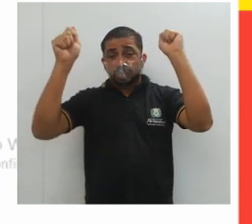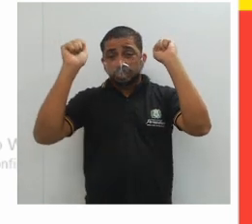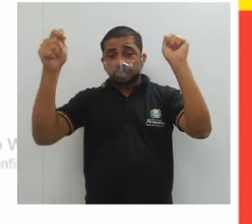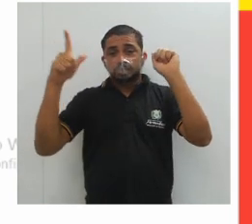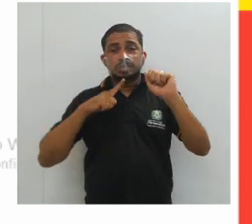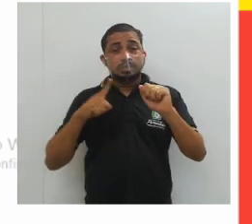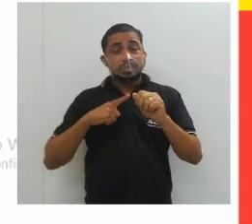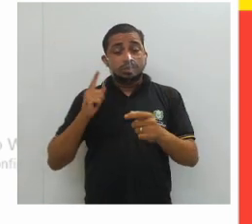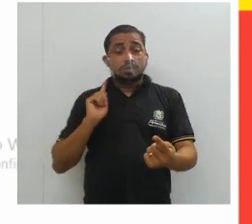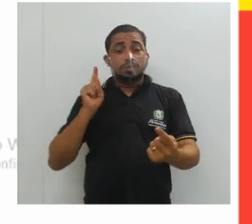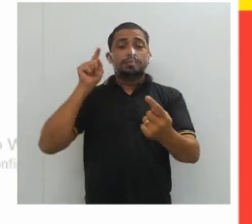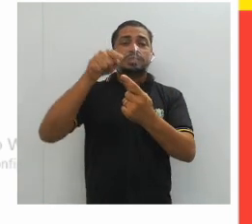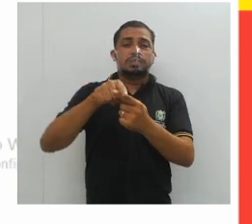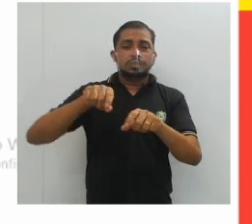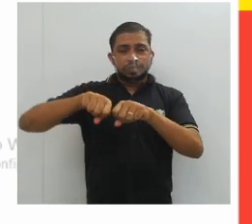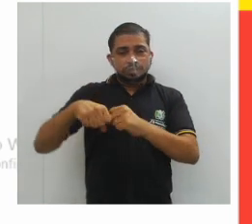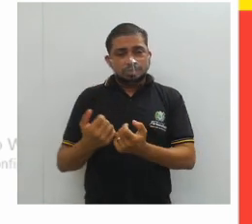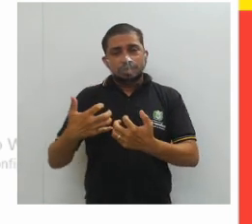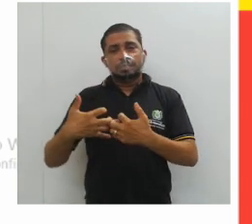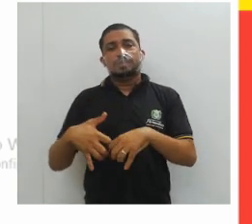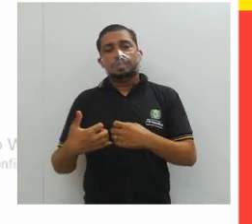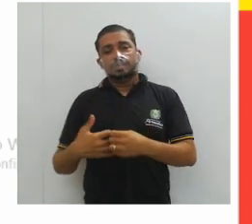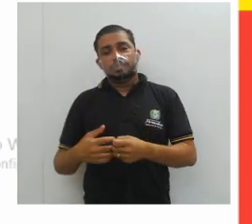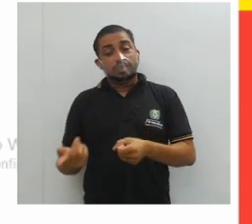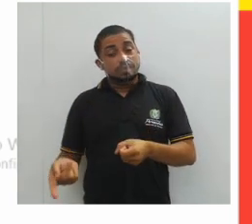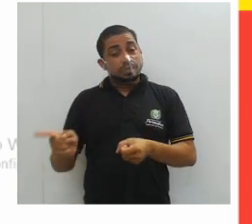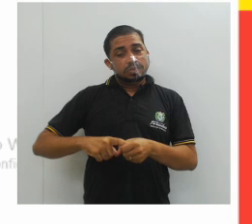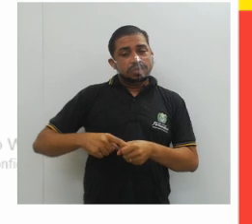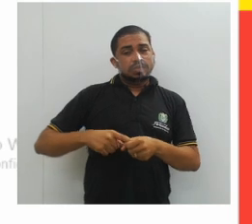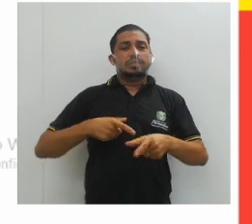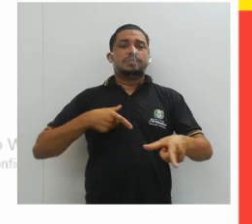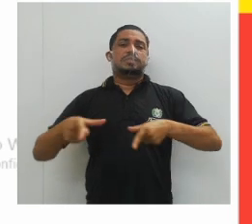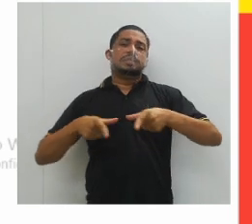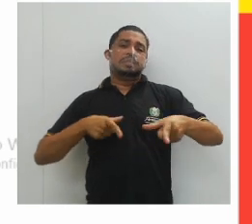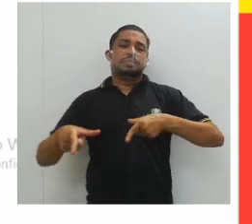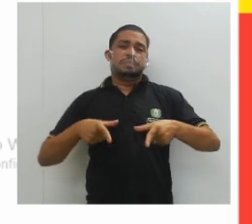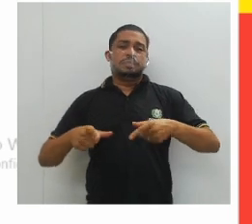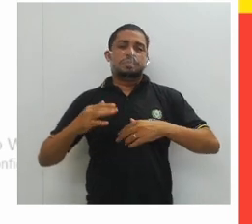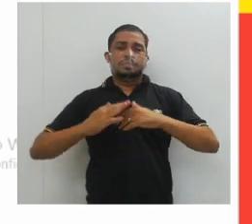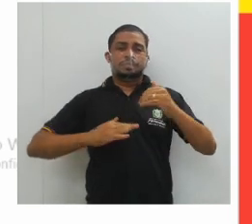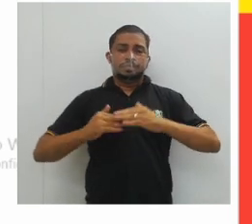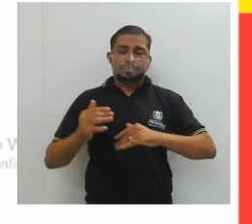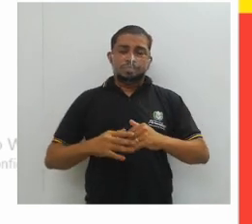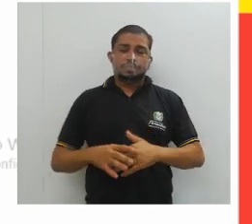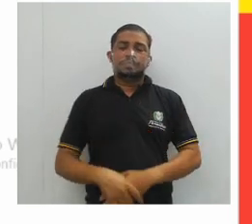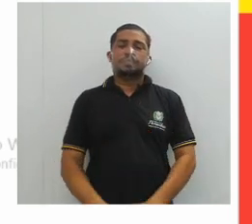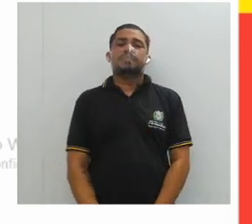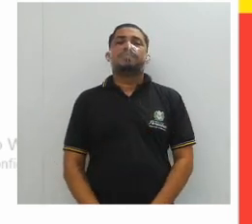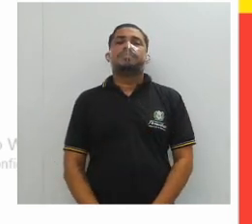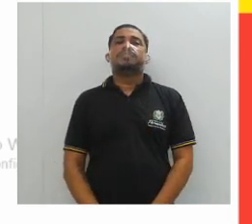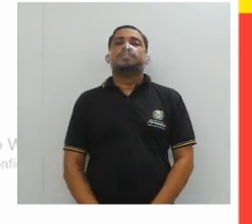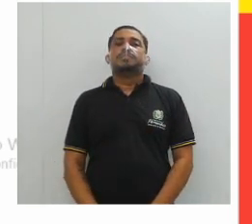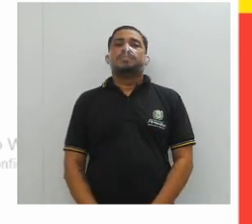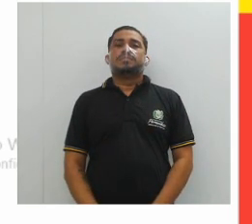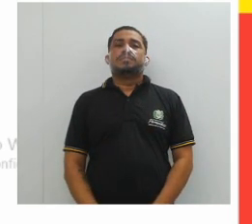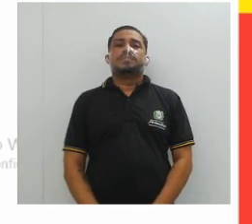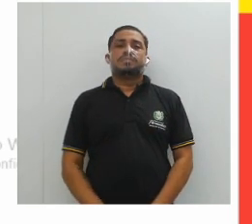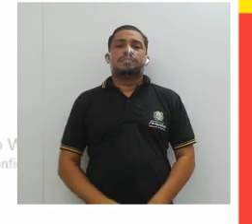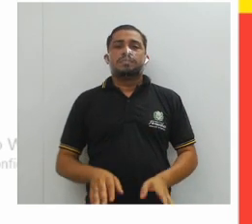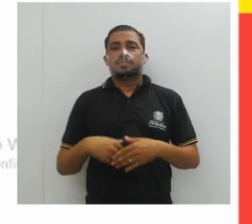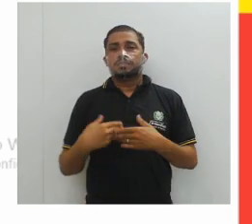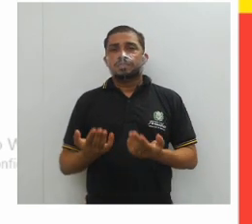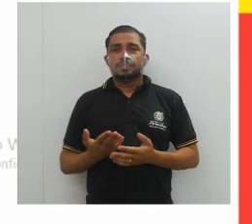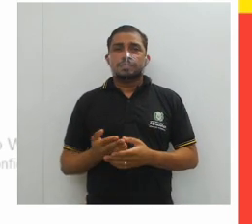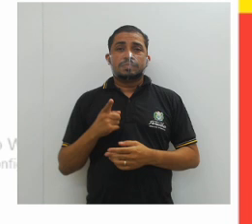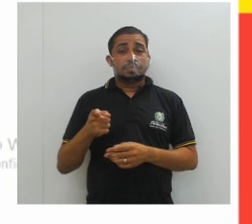as máquinas para recuperar os empregos, dentre outras coisas, tá? Então vamos que vamos aqui. Olha aí,